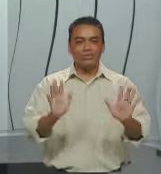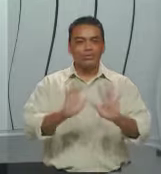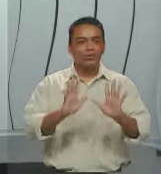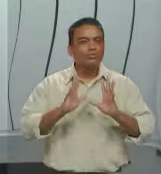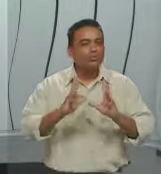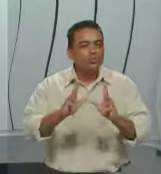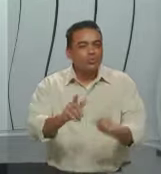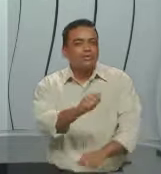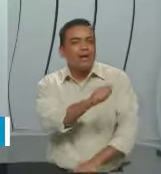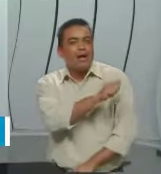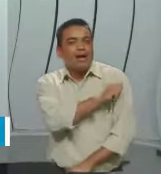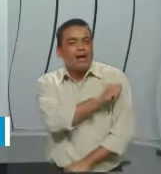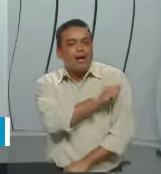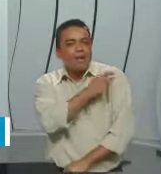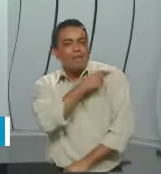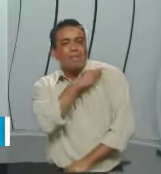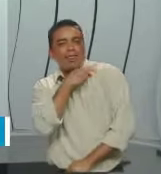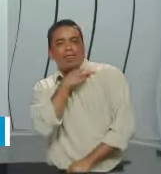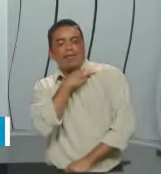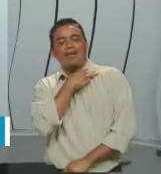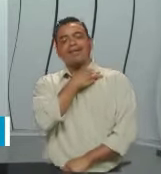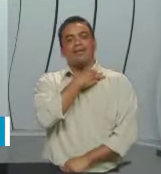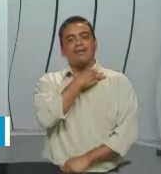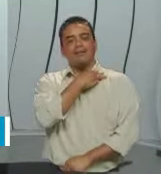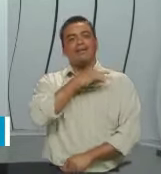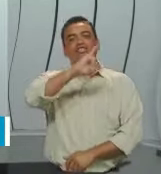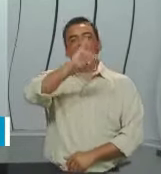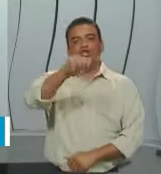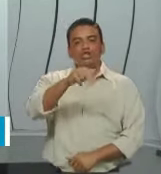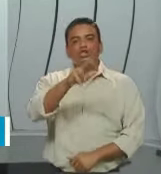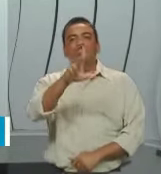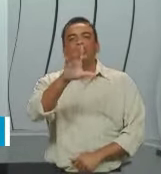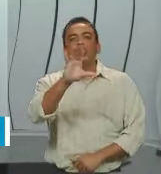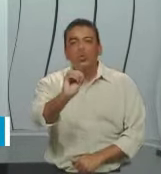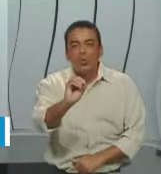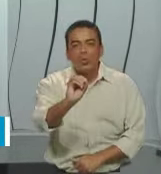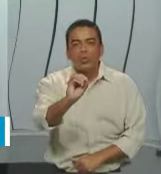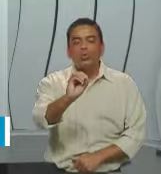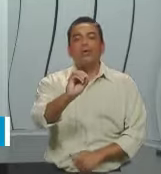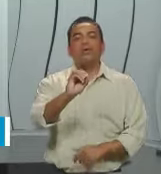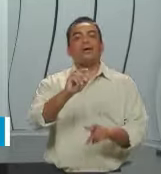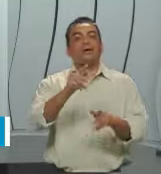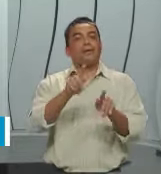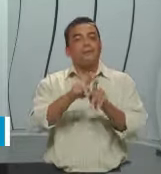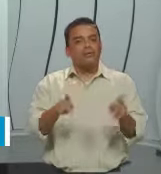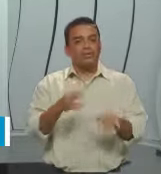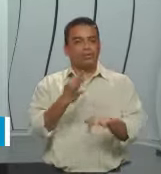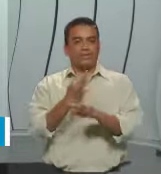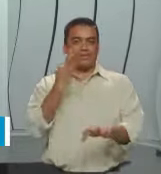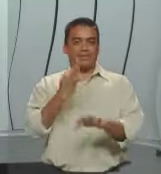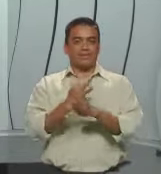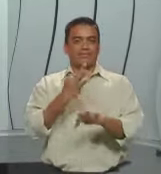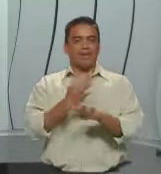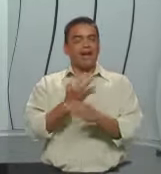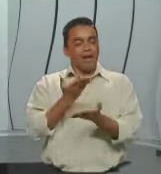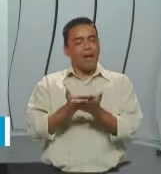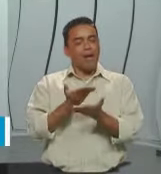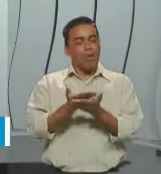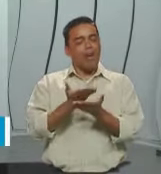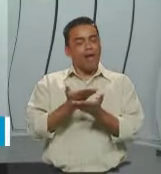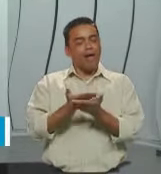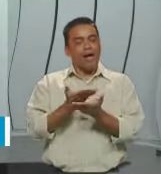Olá, estudante do ensino médio, tudo bem? Aqui é Júlio Bastos, professor de Física, com mais uma aula agora para